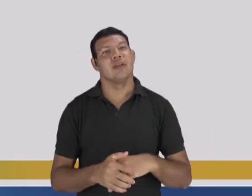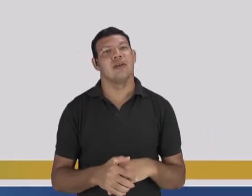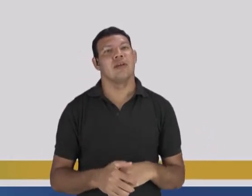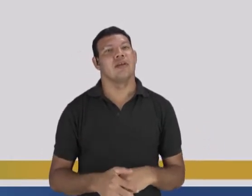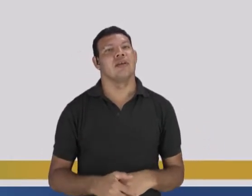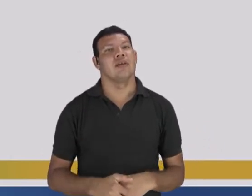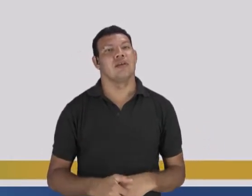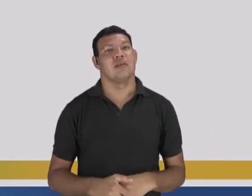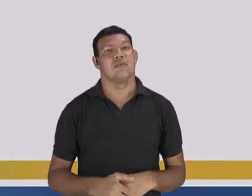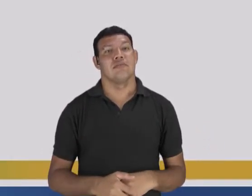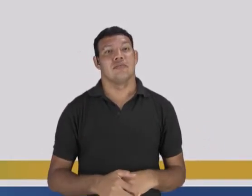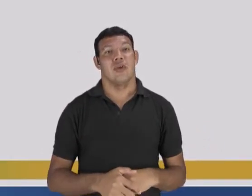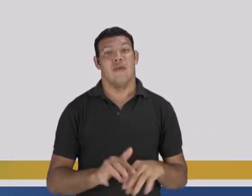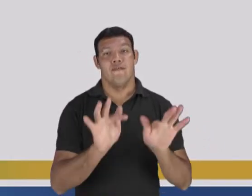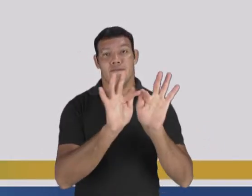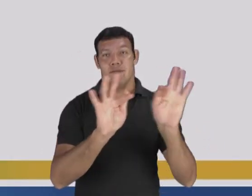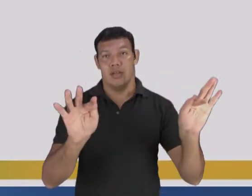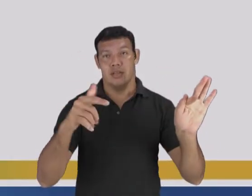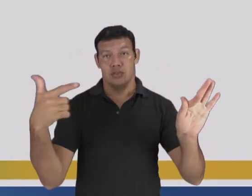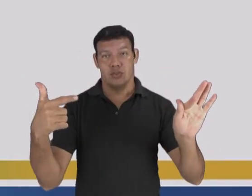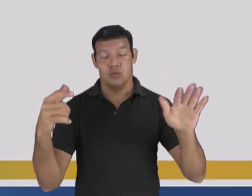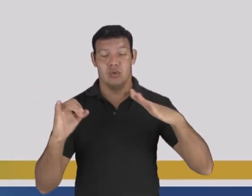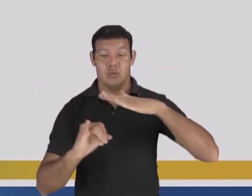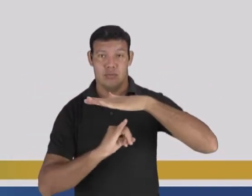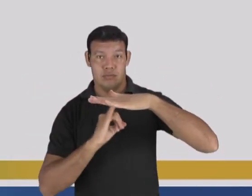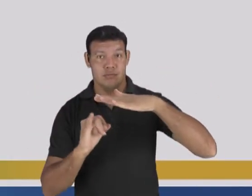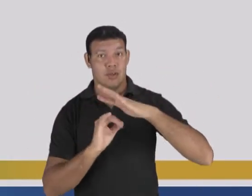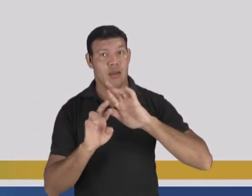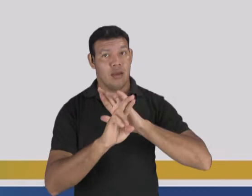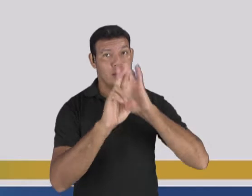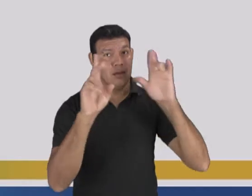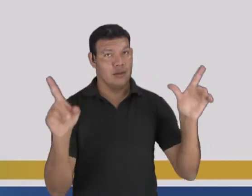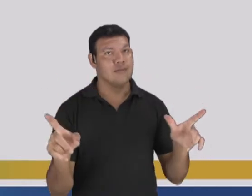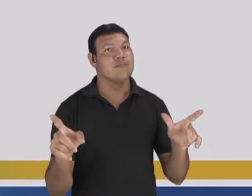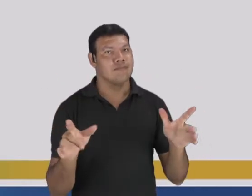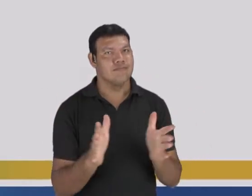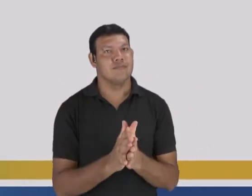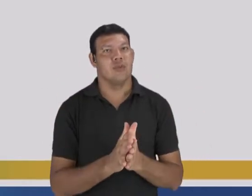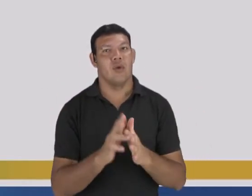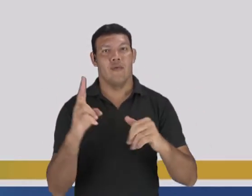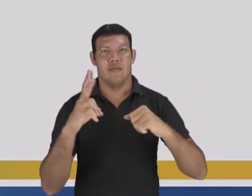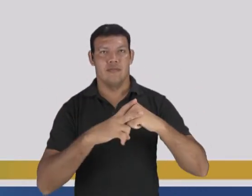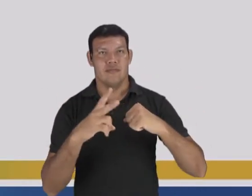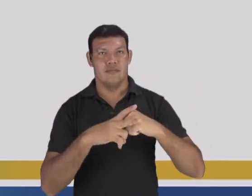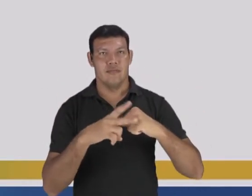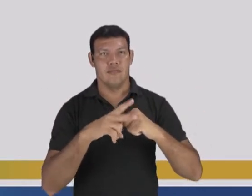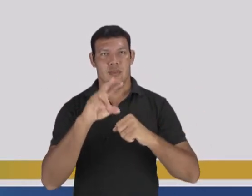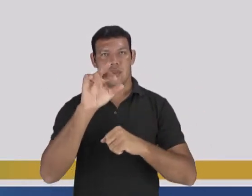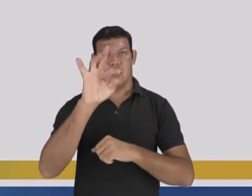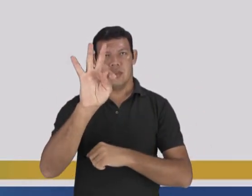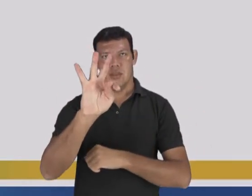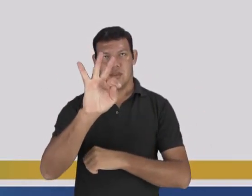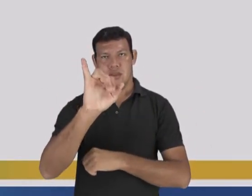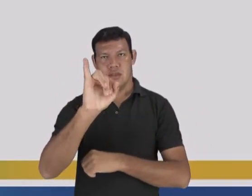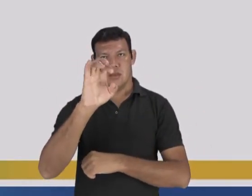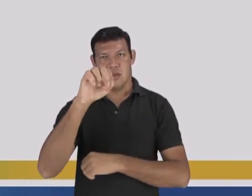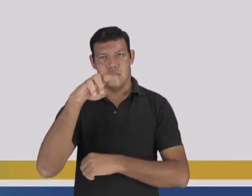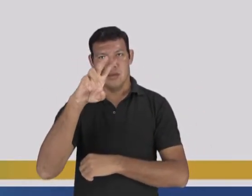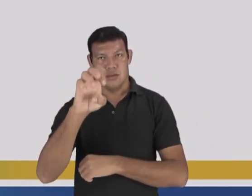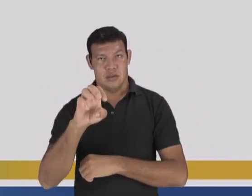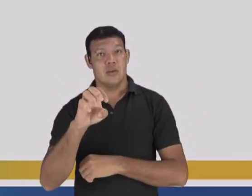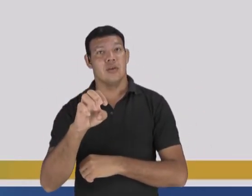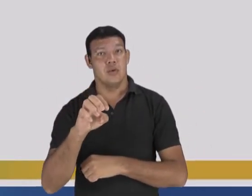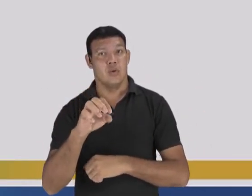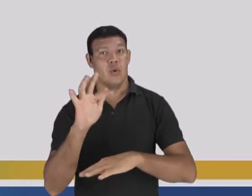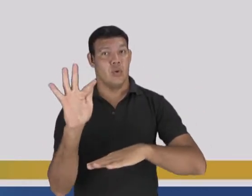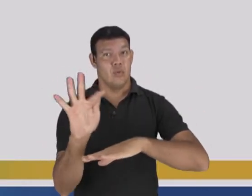formal. Tá? Observe que a diferença aí está só no tiene, né? Como eu falei, o informal está mais